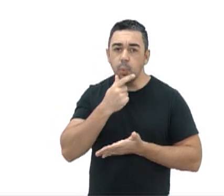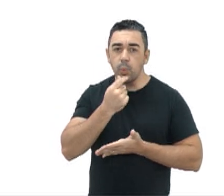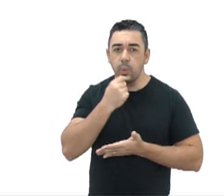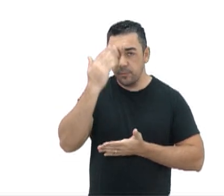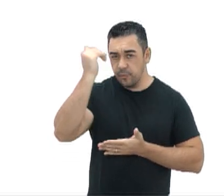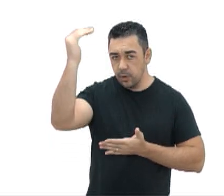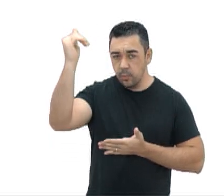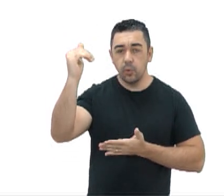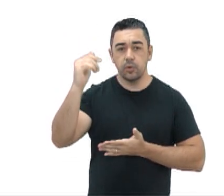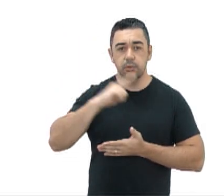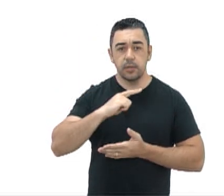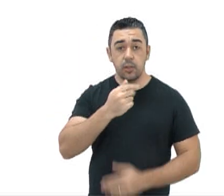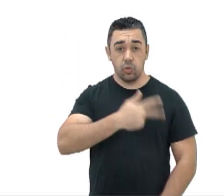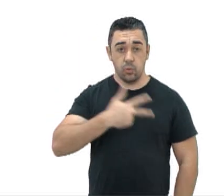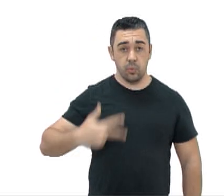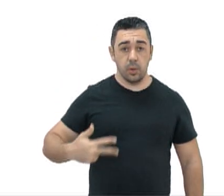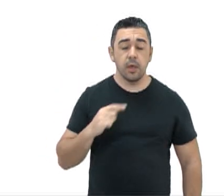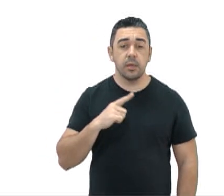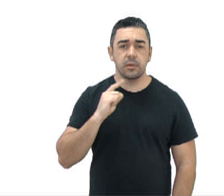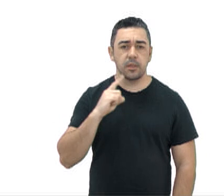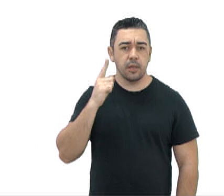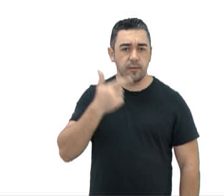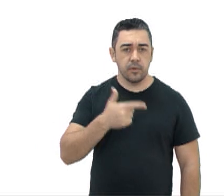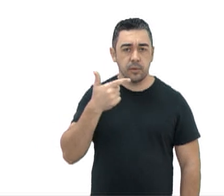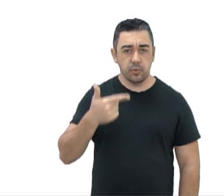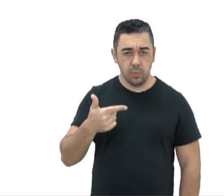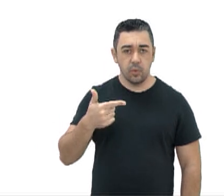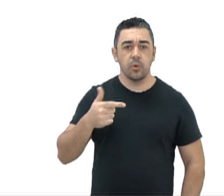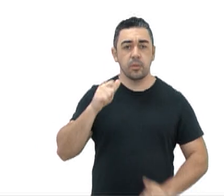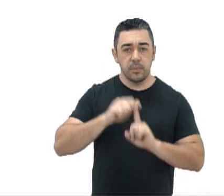norueguês, datado de 22 de janeiro de